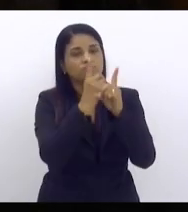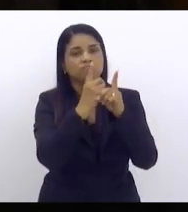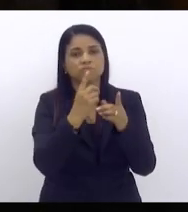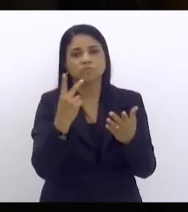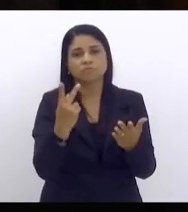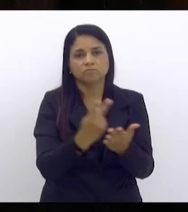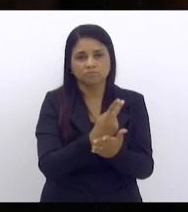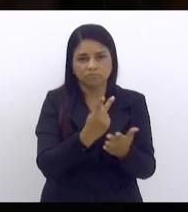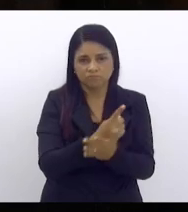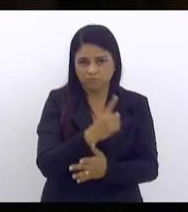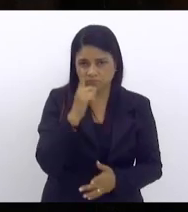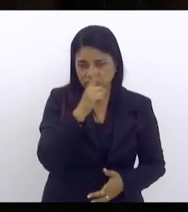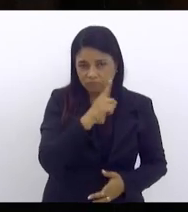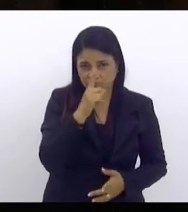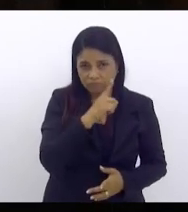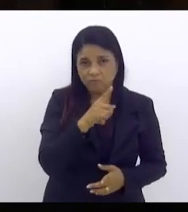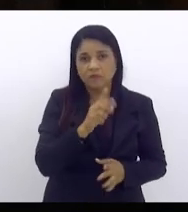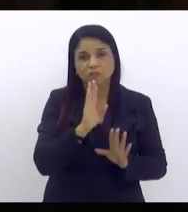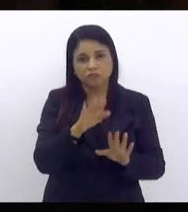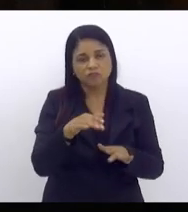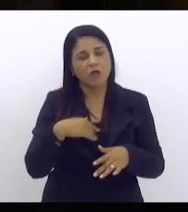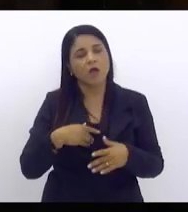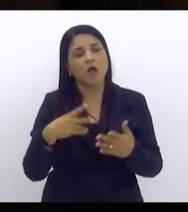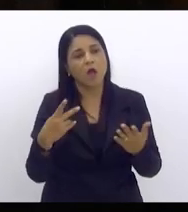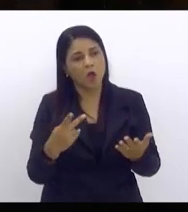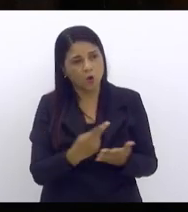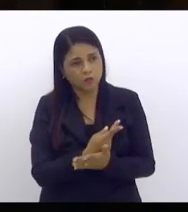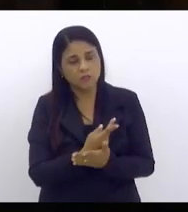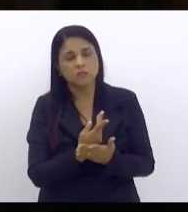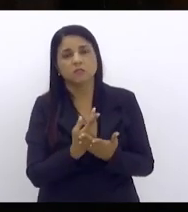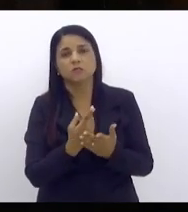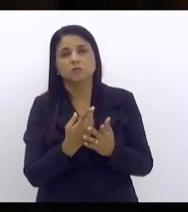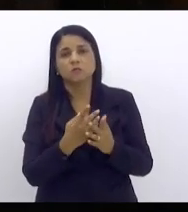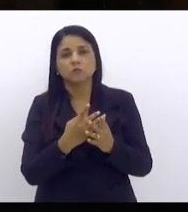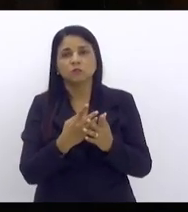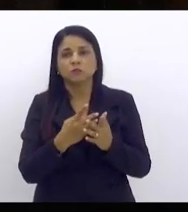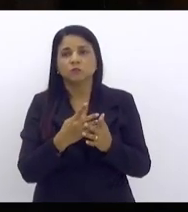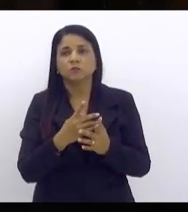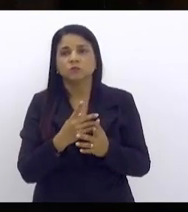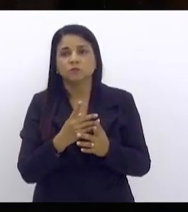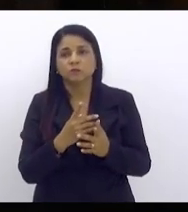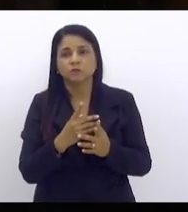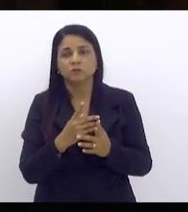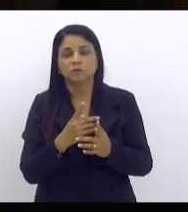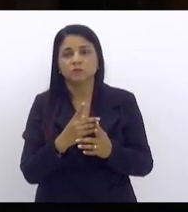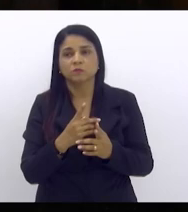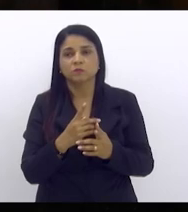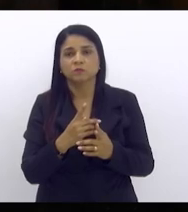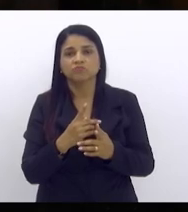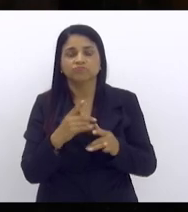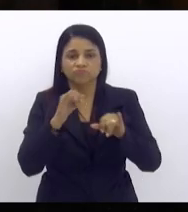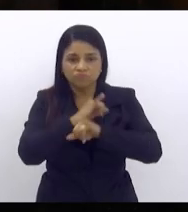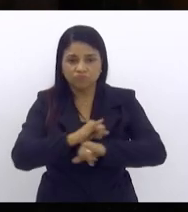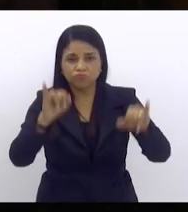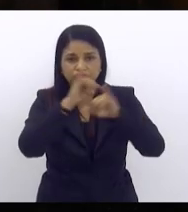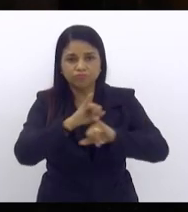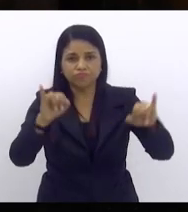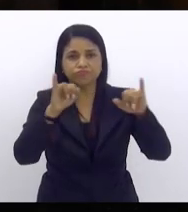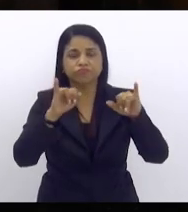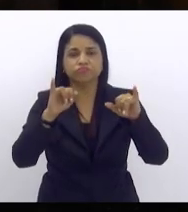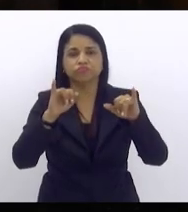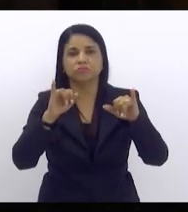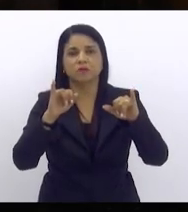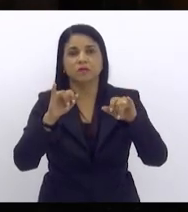essa matéria já aconteceu em grande escala na nossa imprensa, principalmente